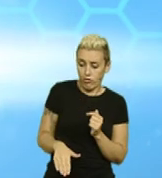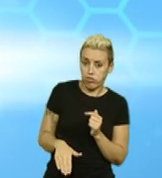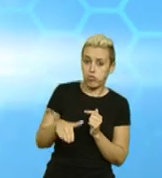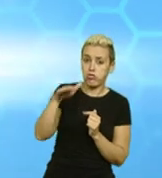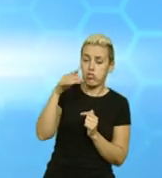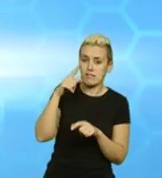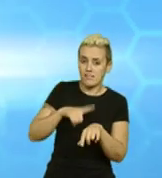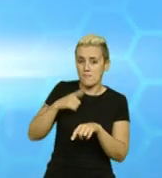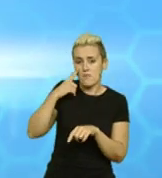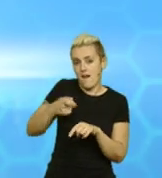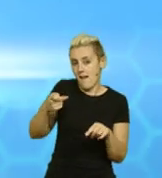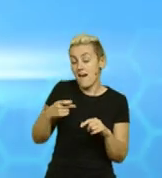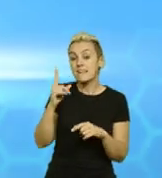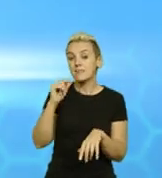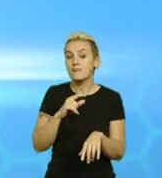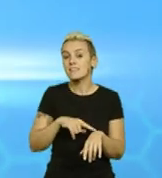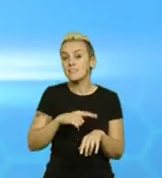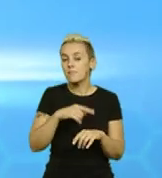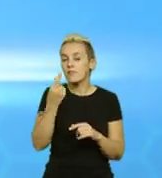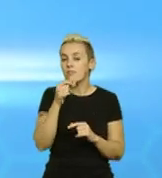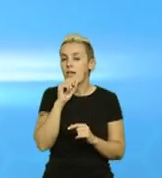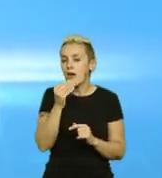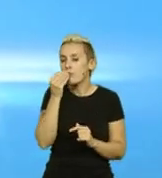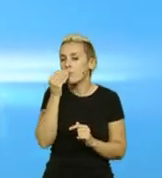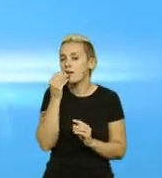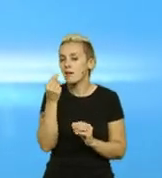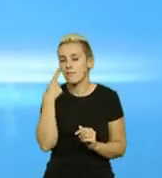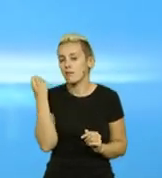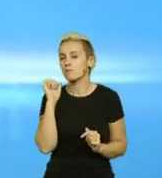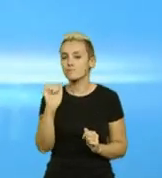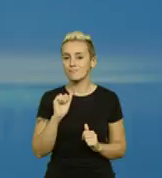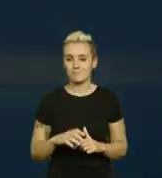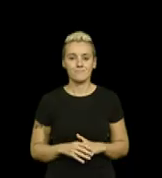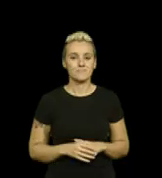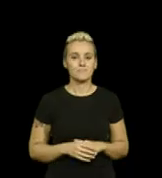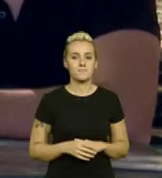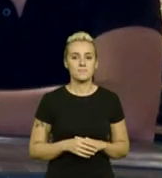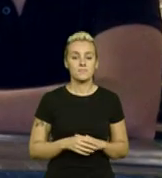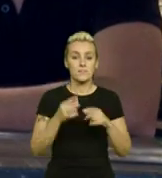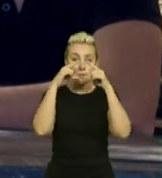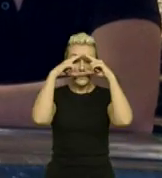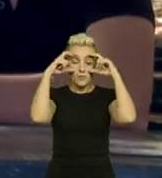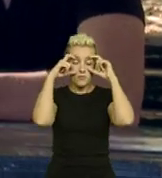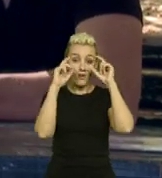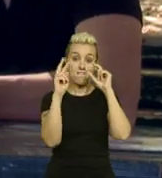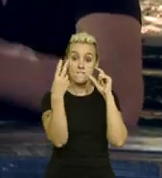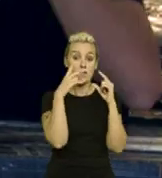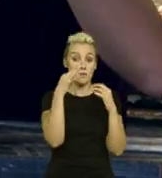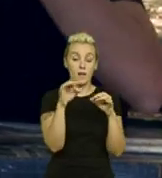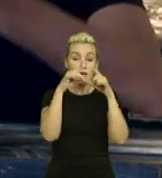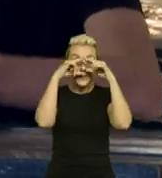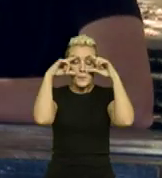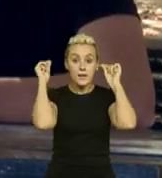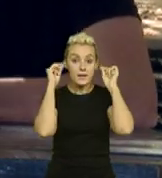da sua infância e em do tempo foram mais famoso petisco da zona remota em dois clássicos ao vivo né